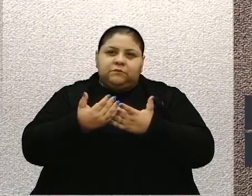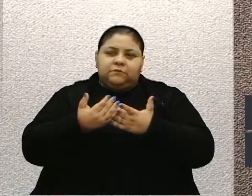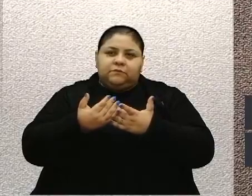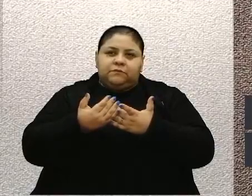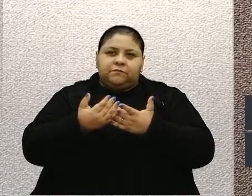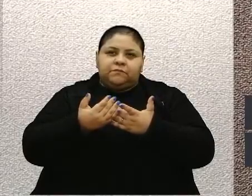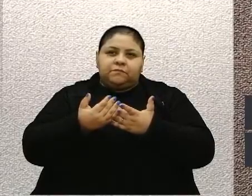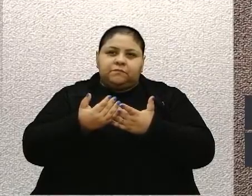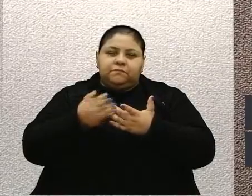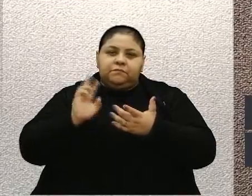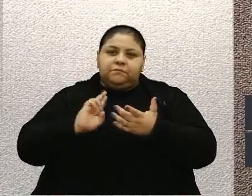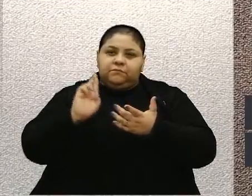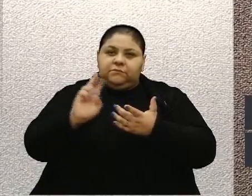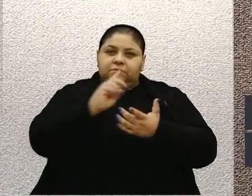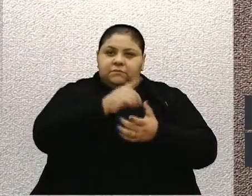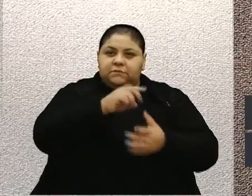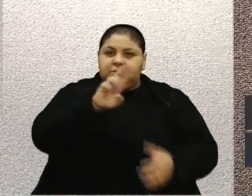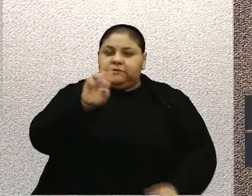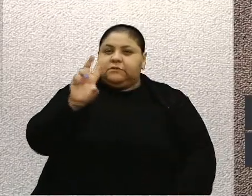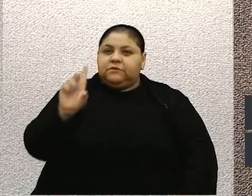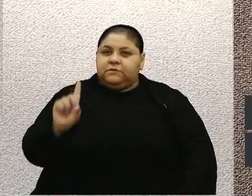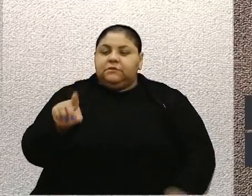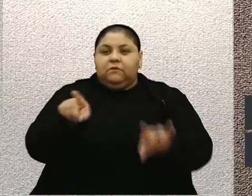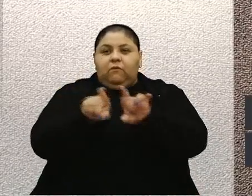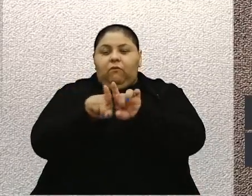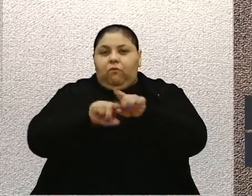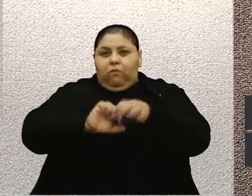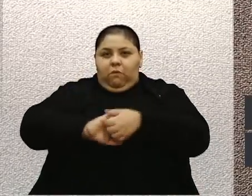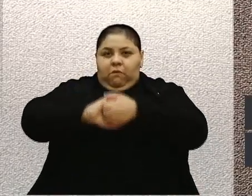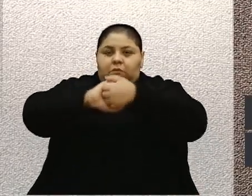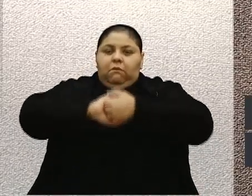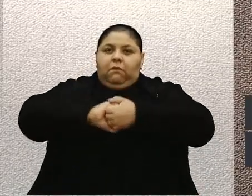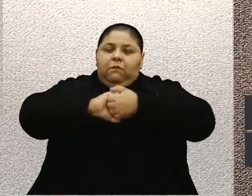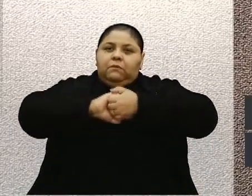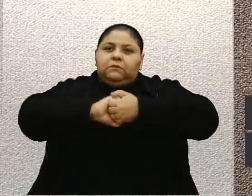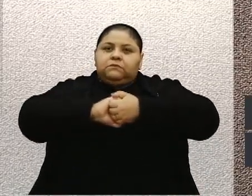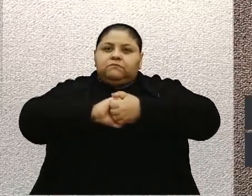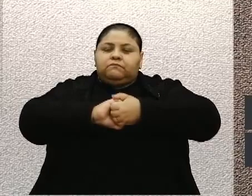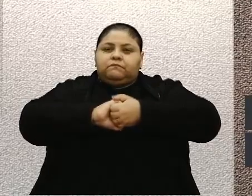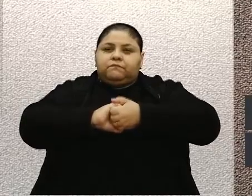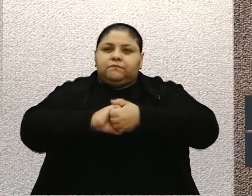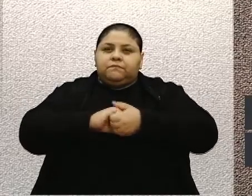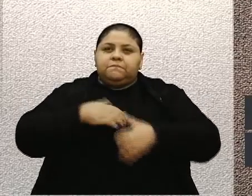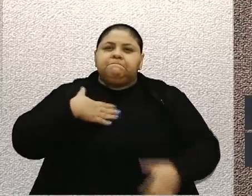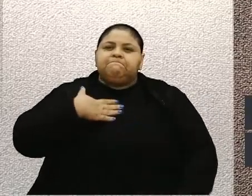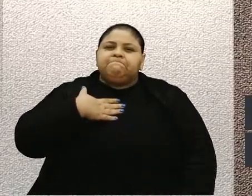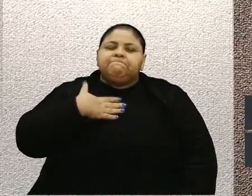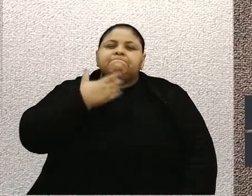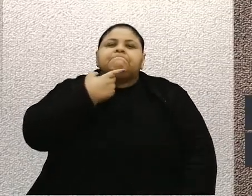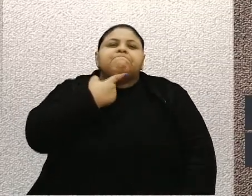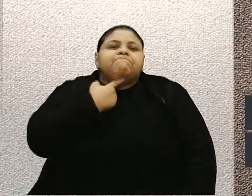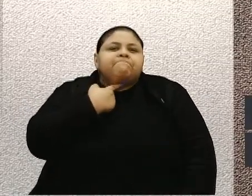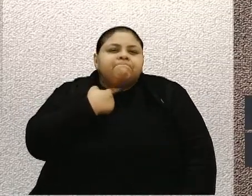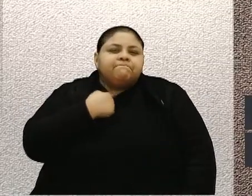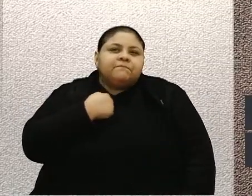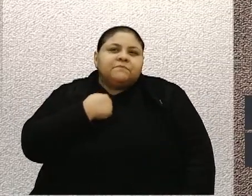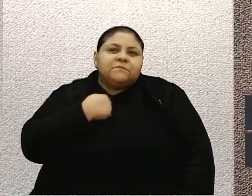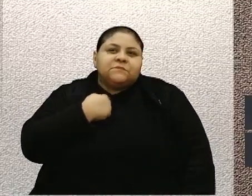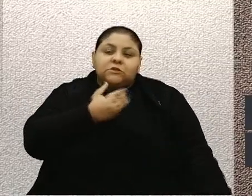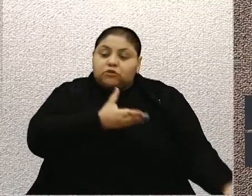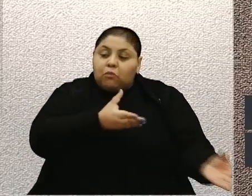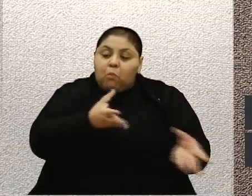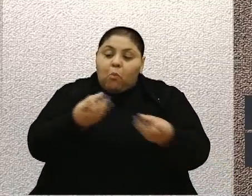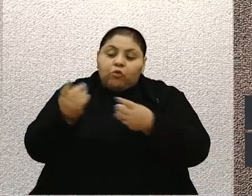né, do PRD também, lhe saudar, mas lhe desejar sempre muita